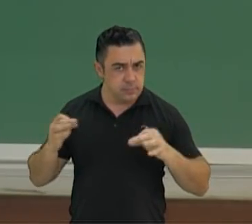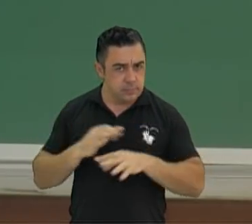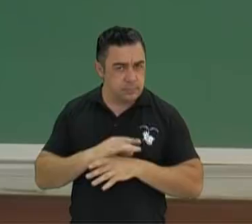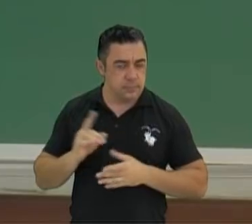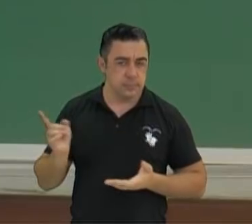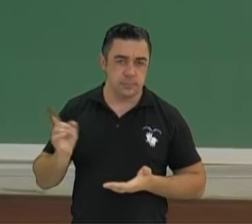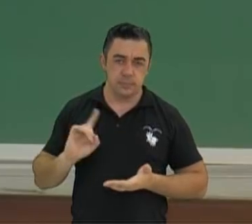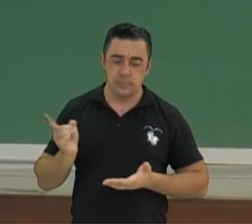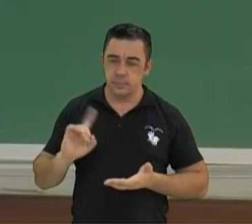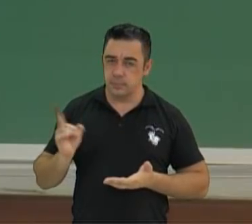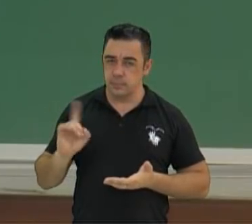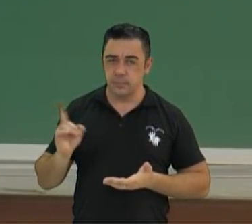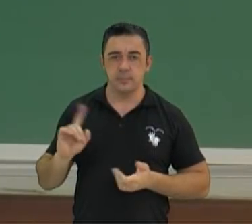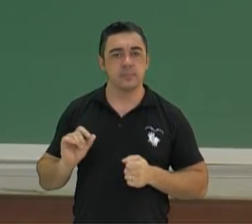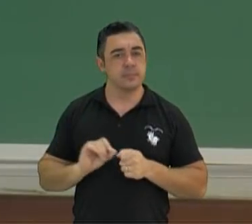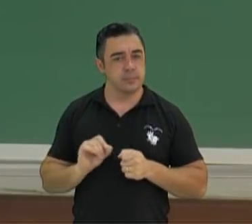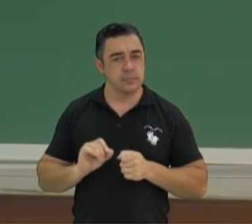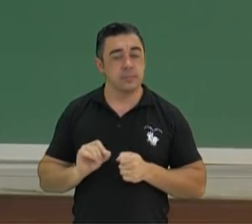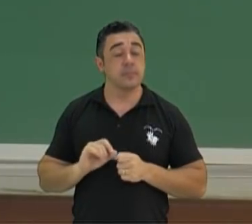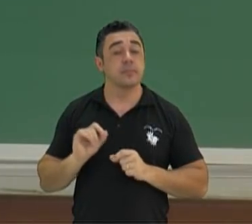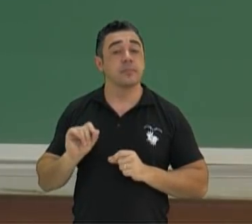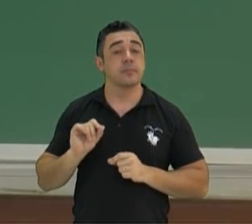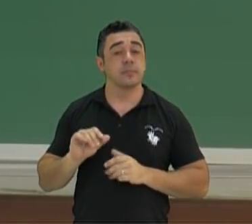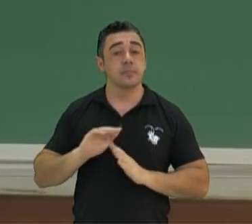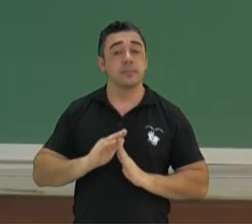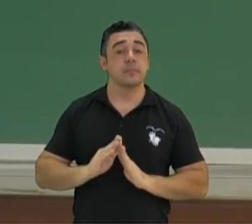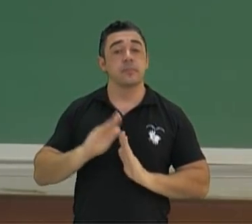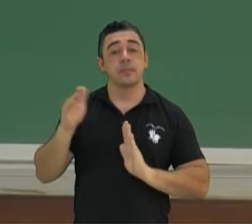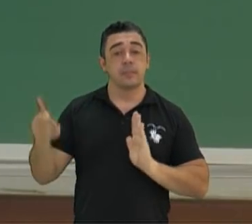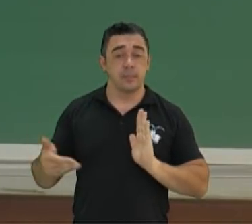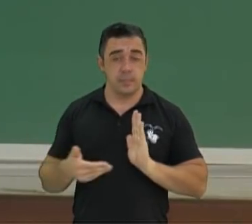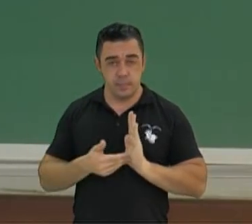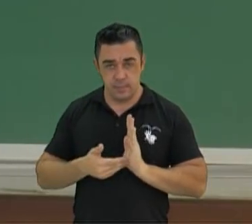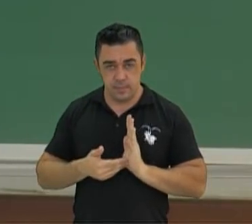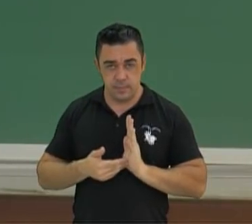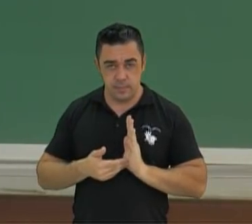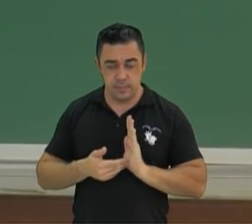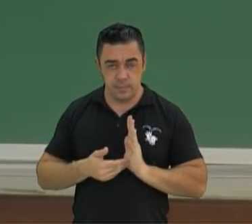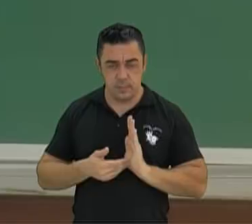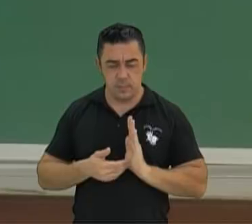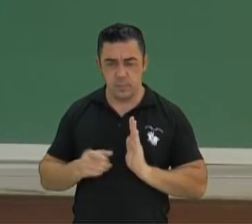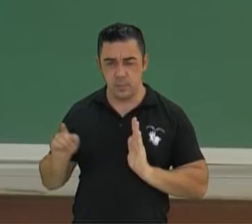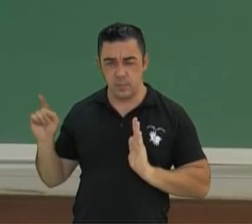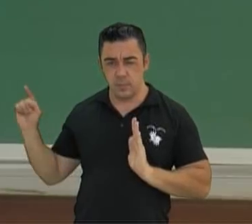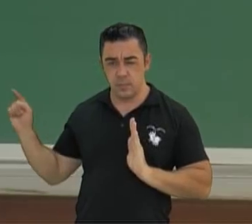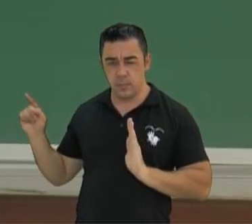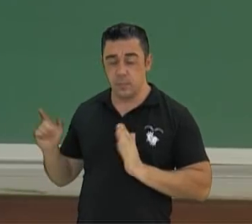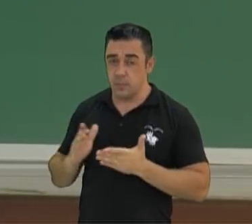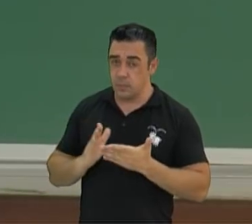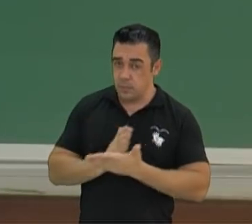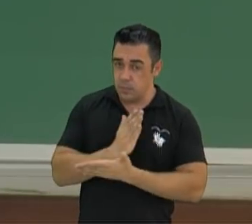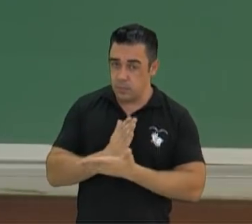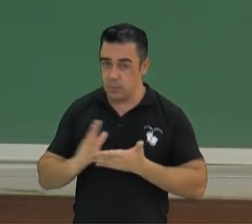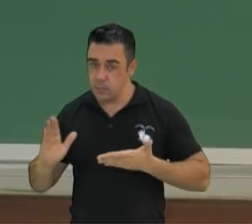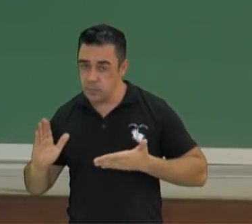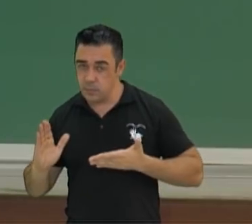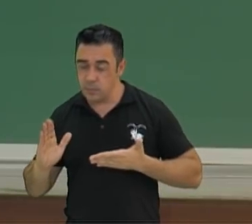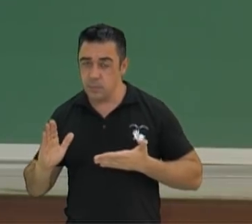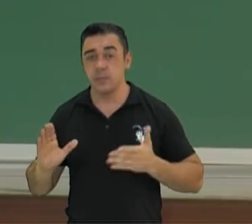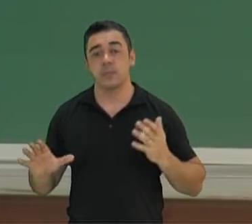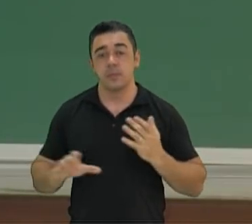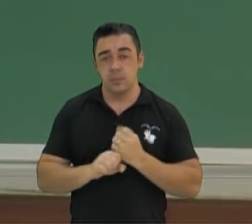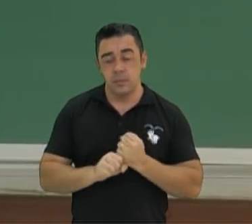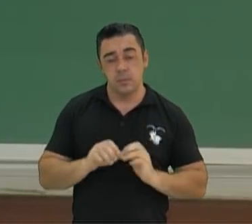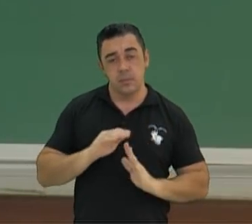Acabou? Não, ele quer o quê? O volume total. Aqui nós temos os volumes separados. Para